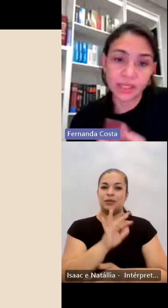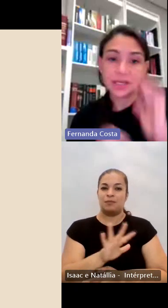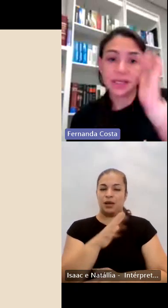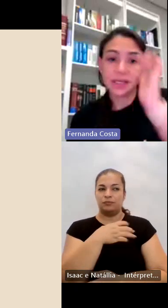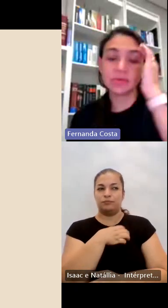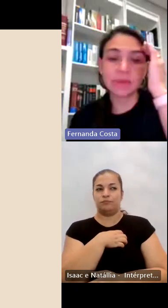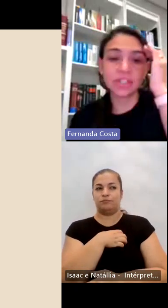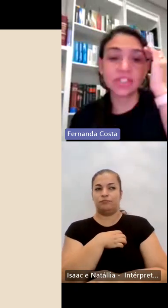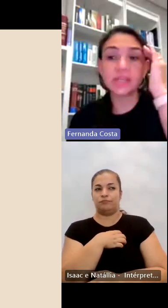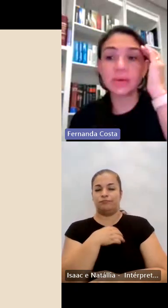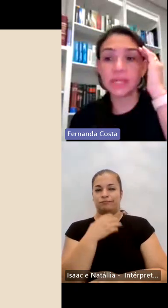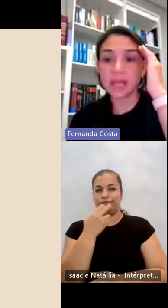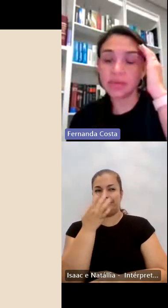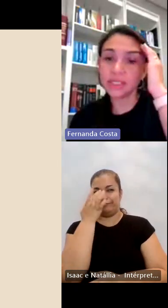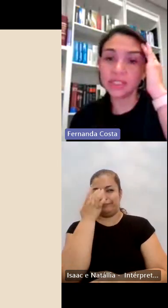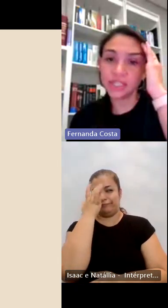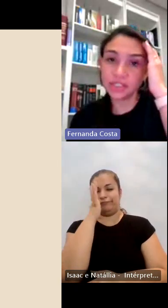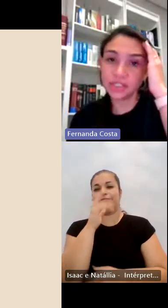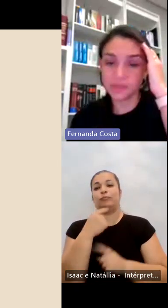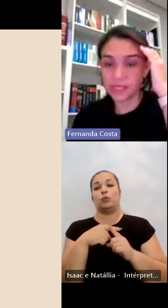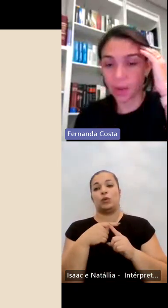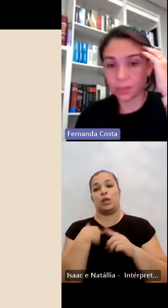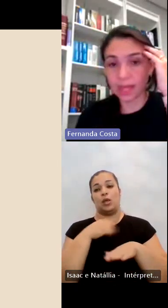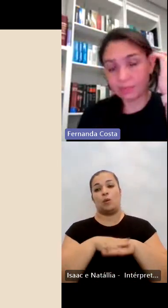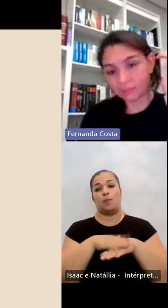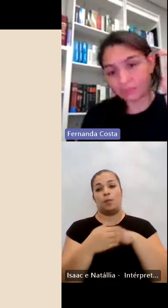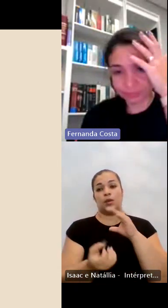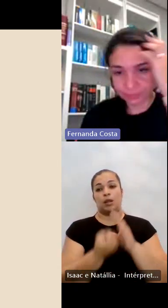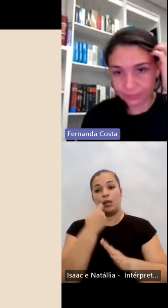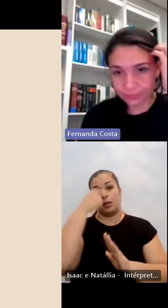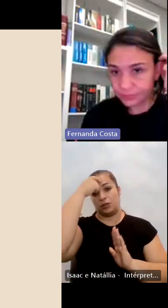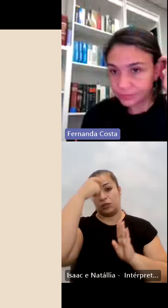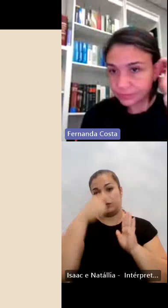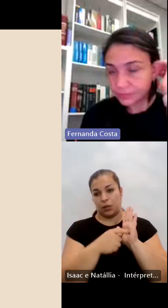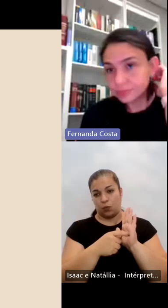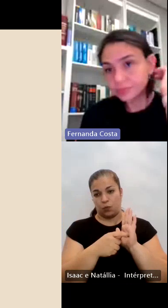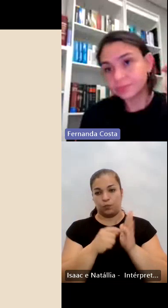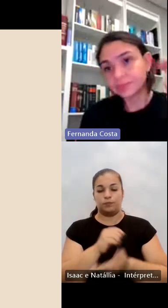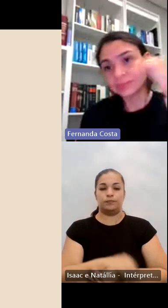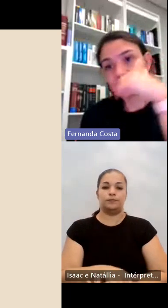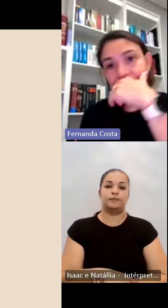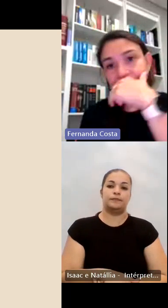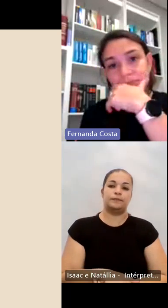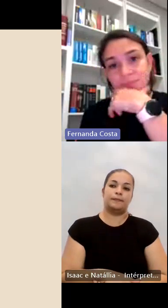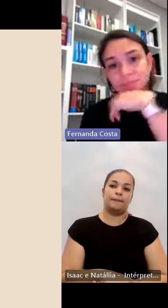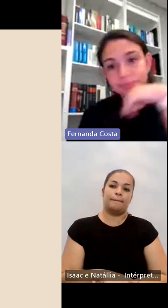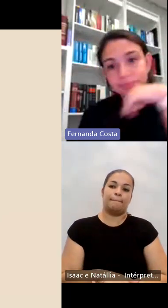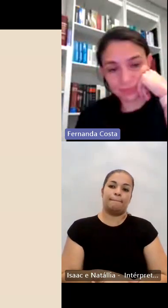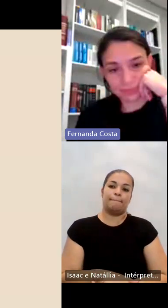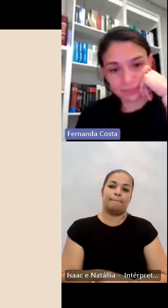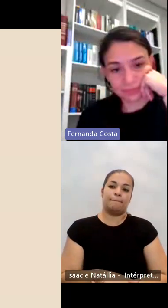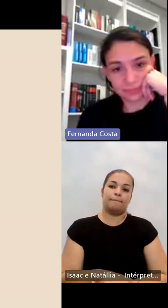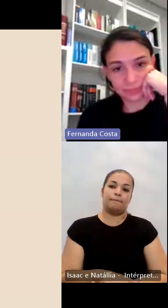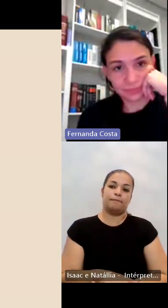assim, porque são imagens que eu criei com inteligência artificial, tá? Tá lindo, tá ótimo.